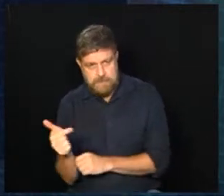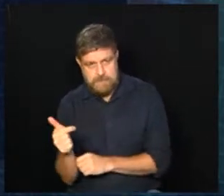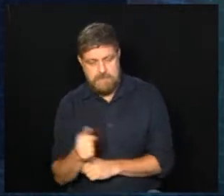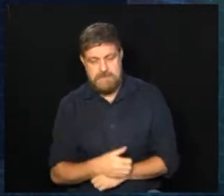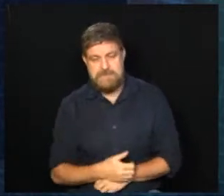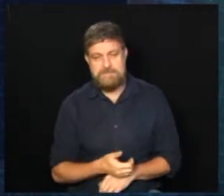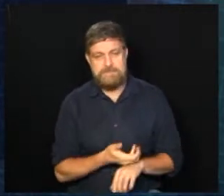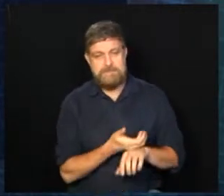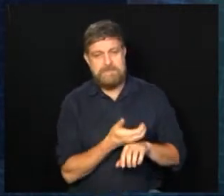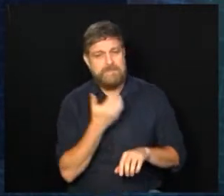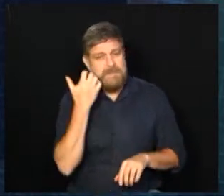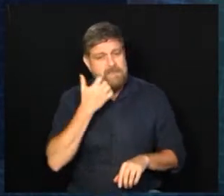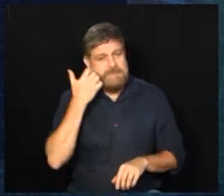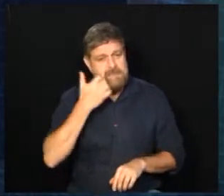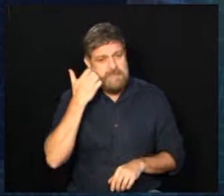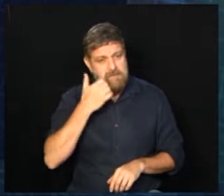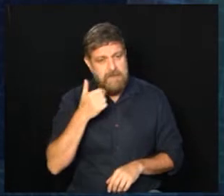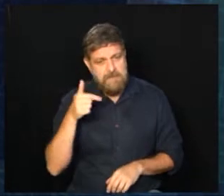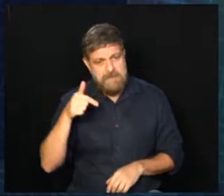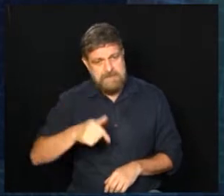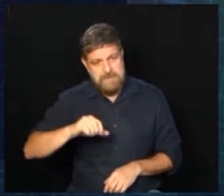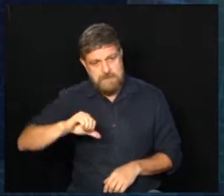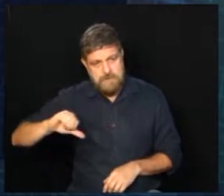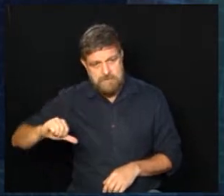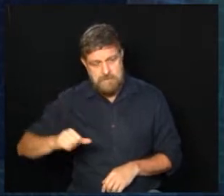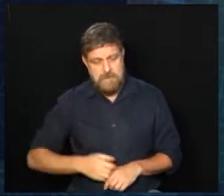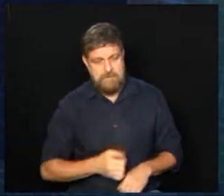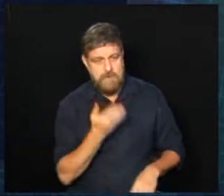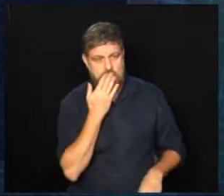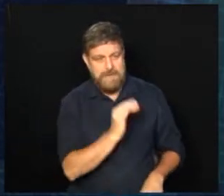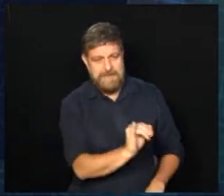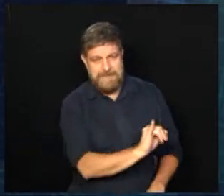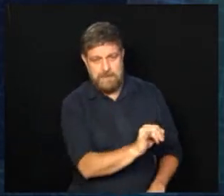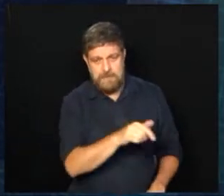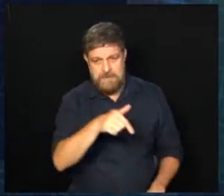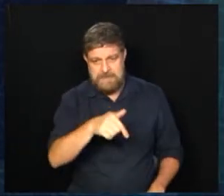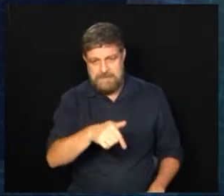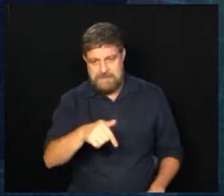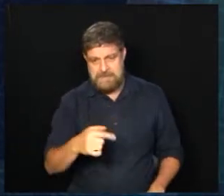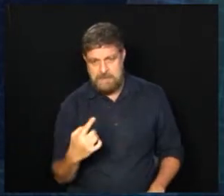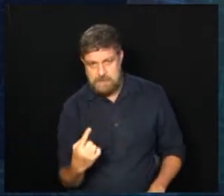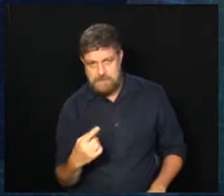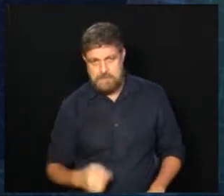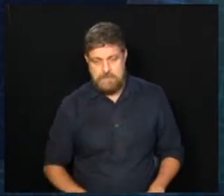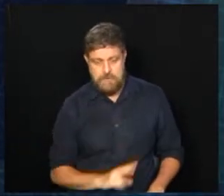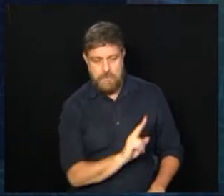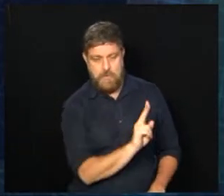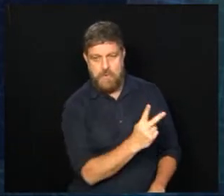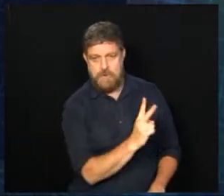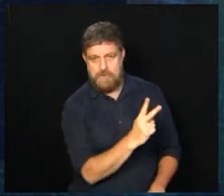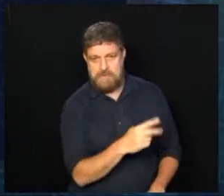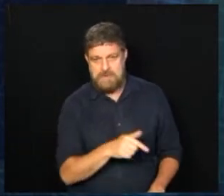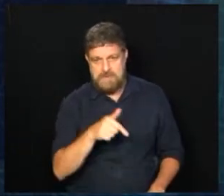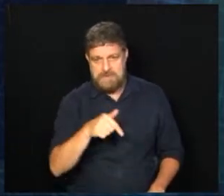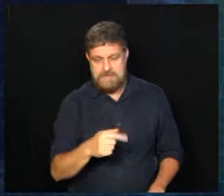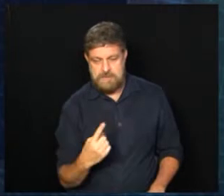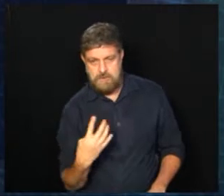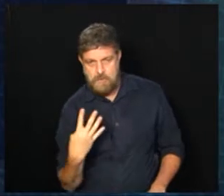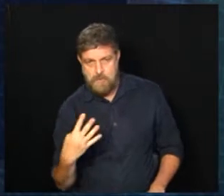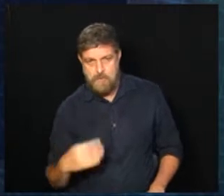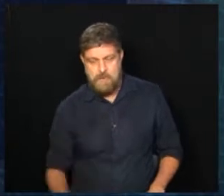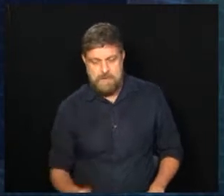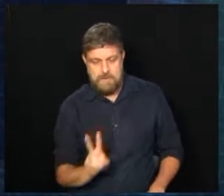Santa Bárbara do Oeste, 799, Indaiatuba, 771, Hortolândia,